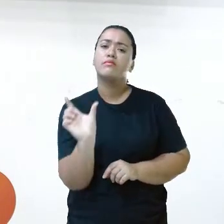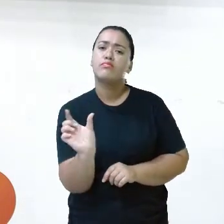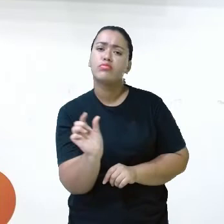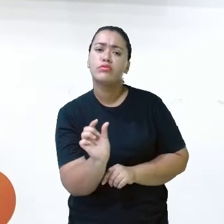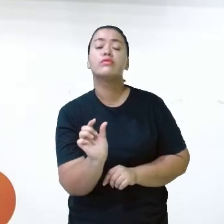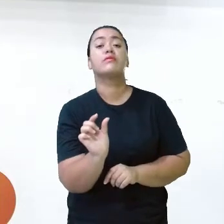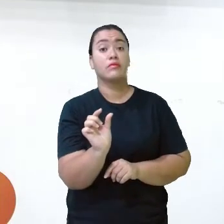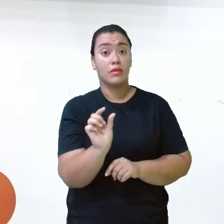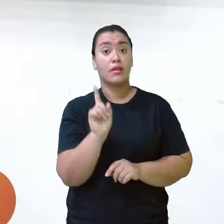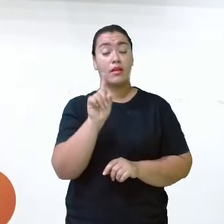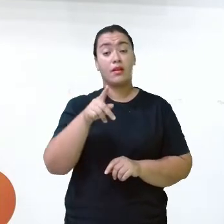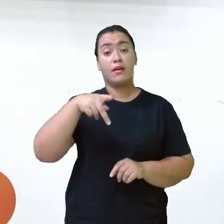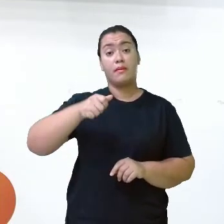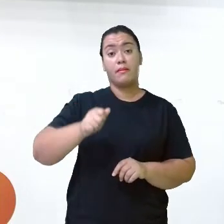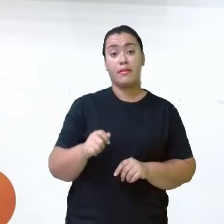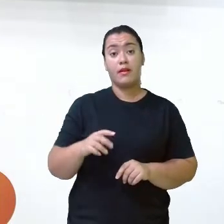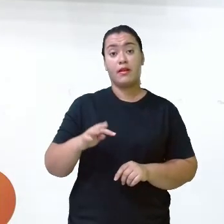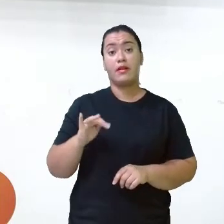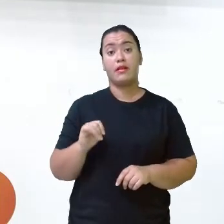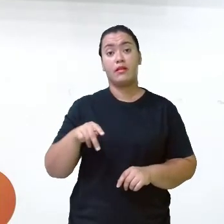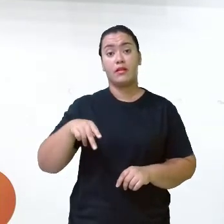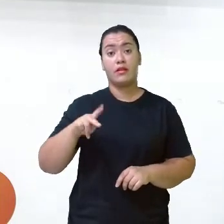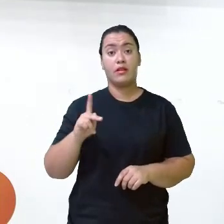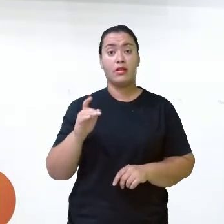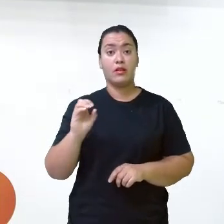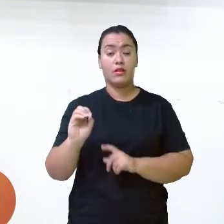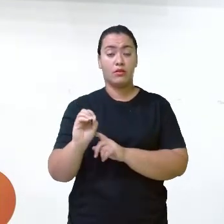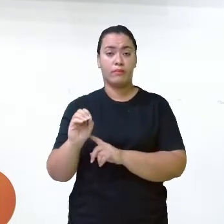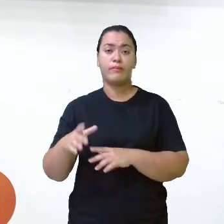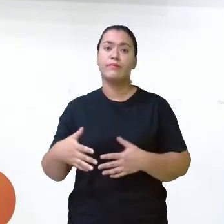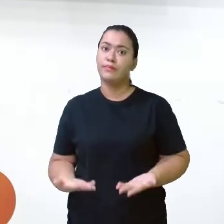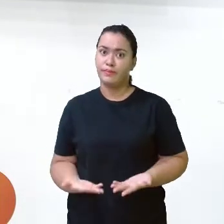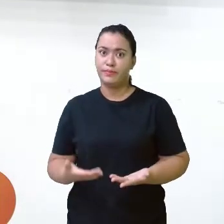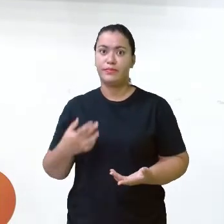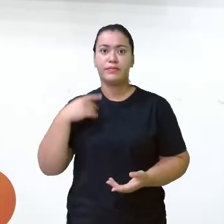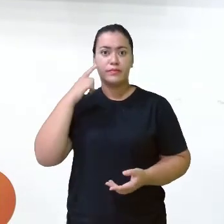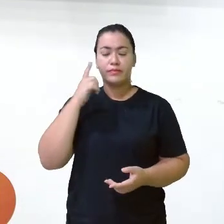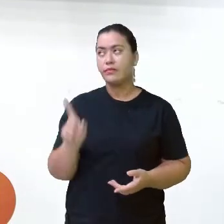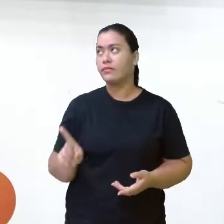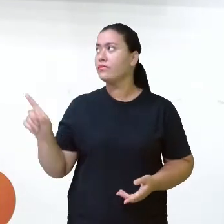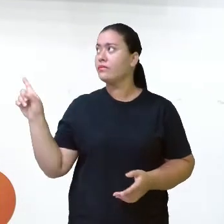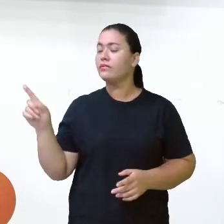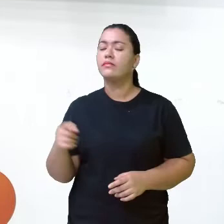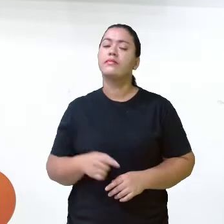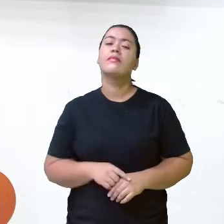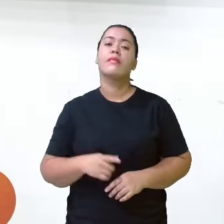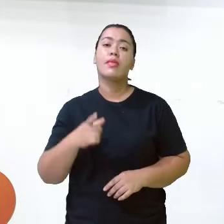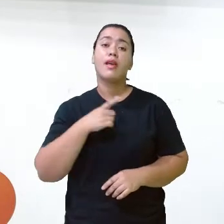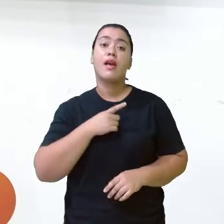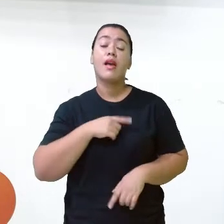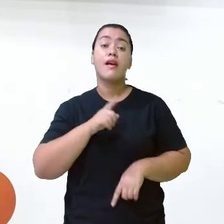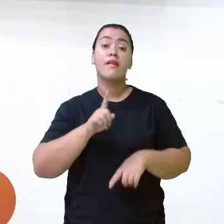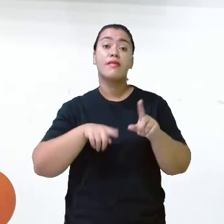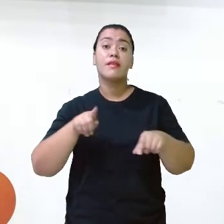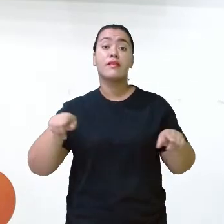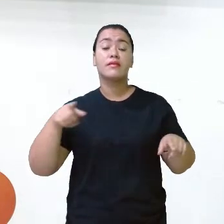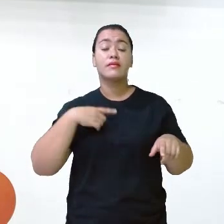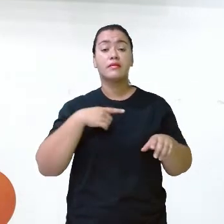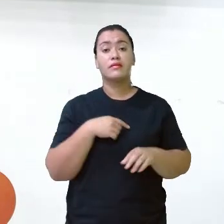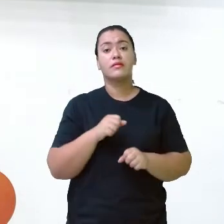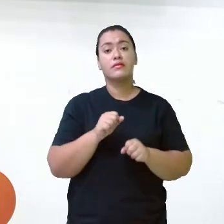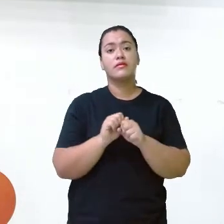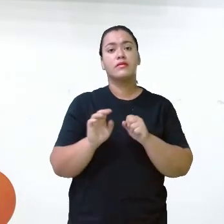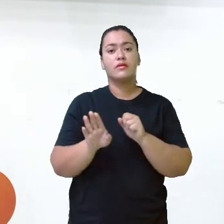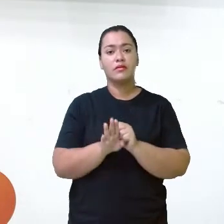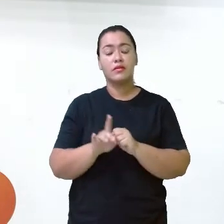pequeno. Ele é um patinho. Então, olha aí, eu mostrei nesta tela a variação do substantivo, tá